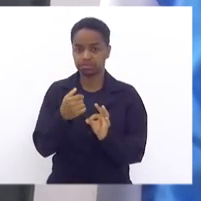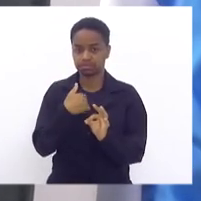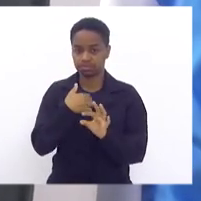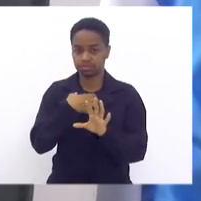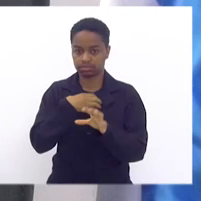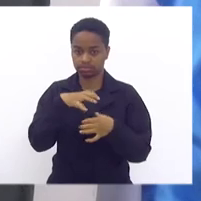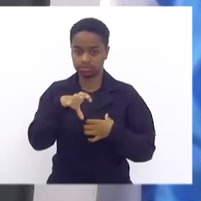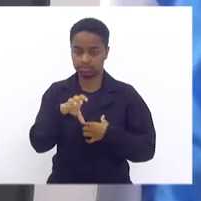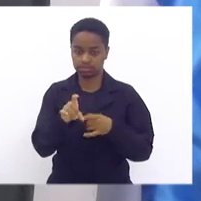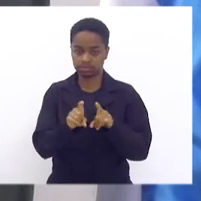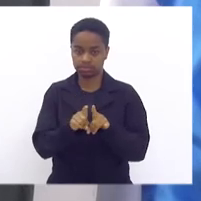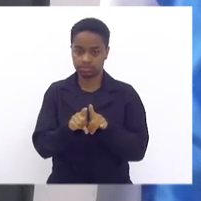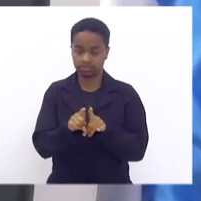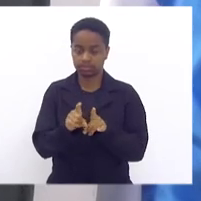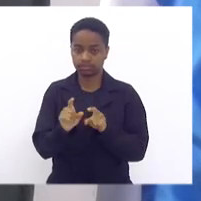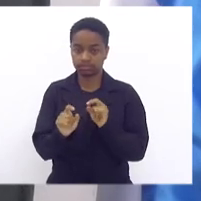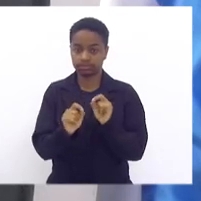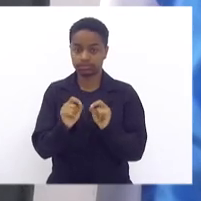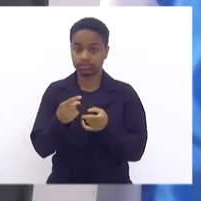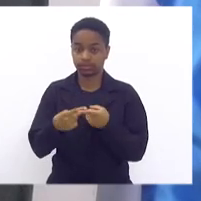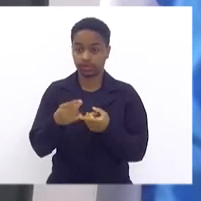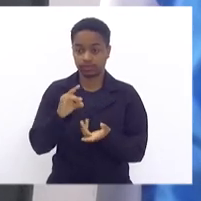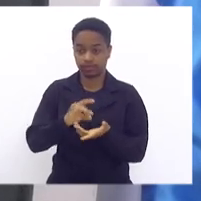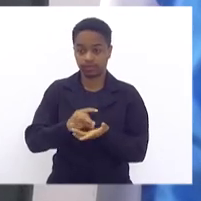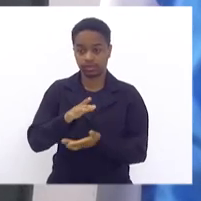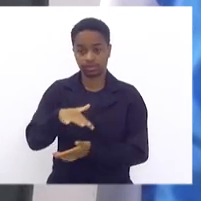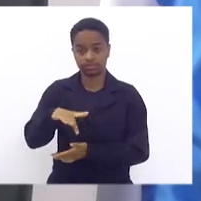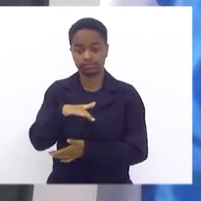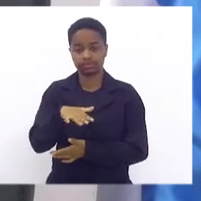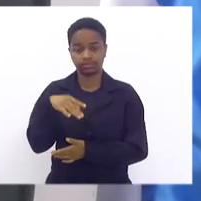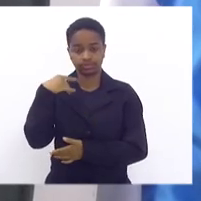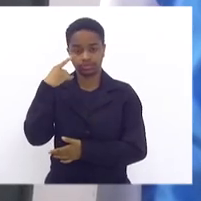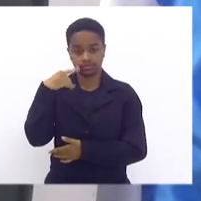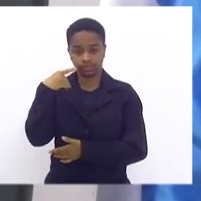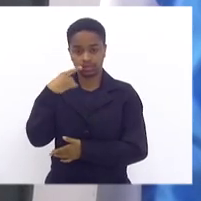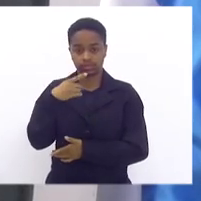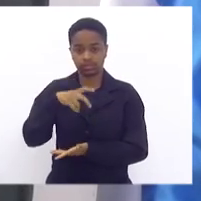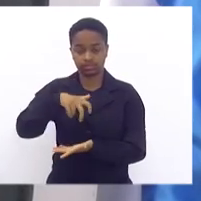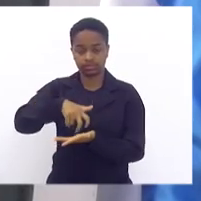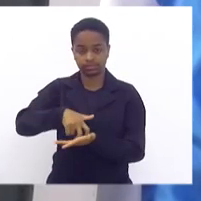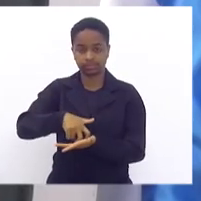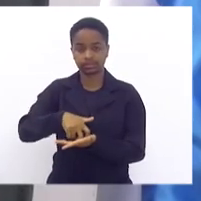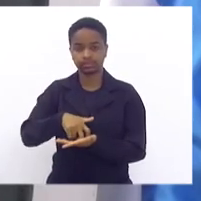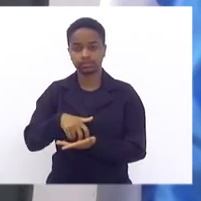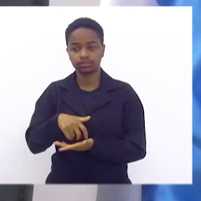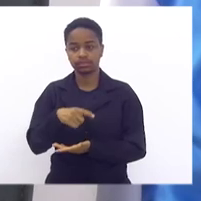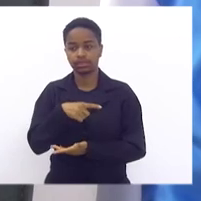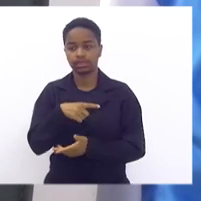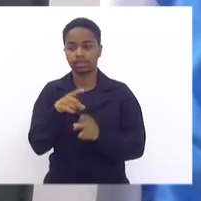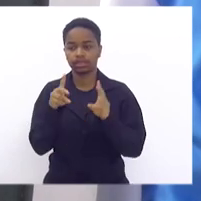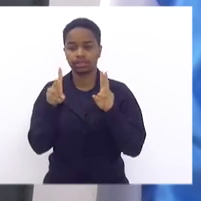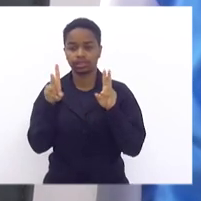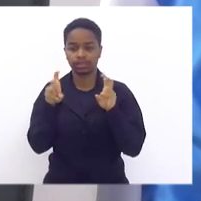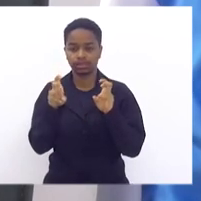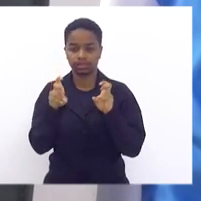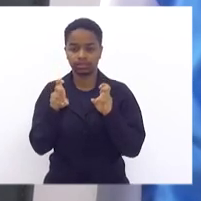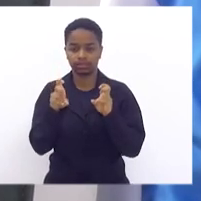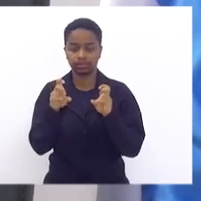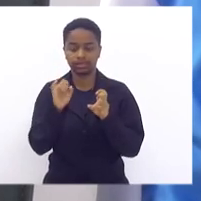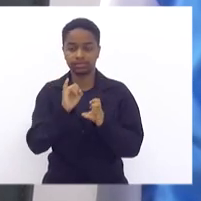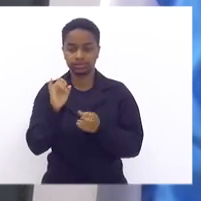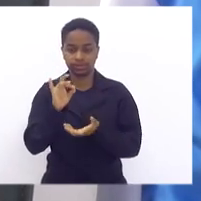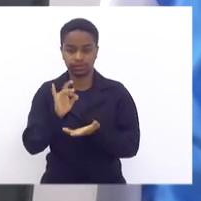solidarizo com isso, é fato que, no âmbito do direito penal, se houve um tema que houve